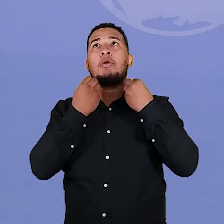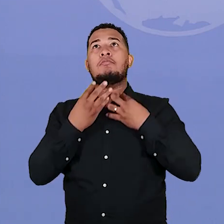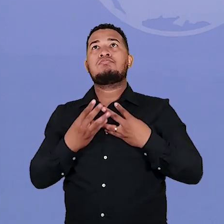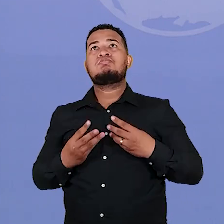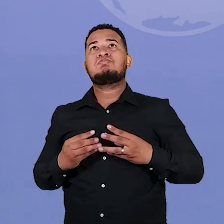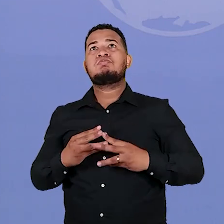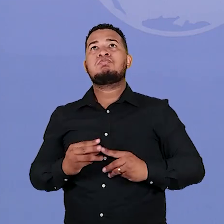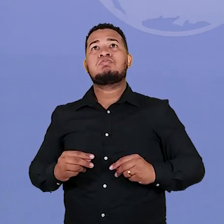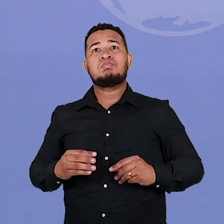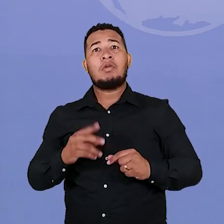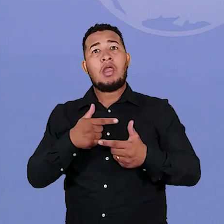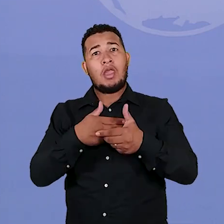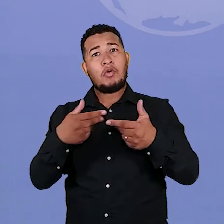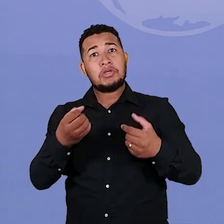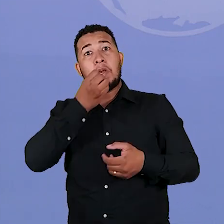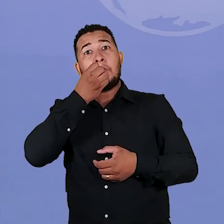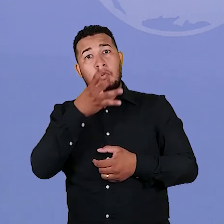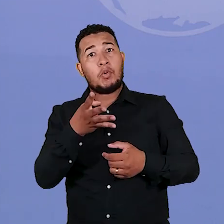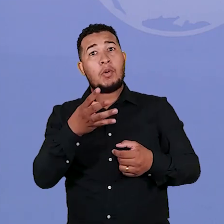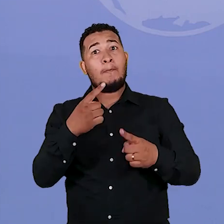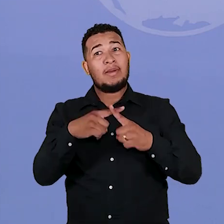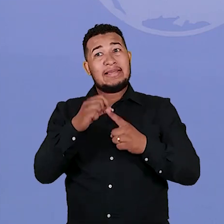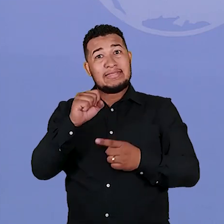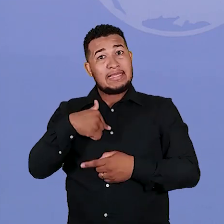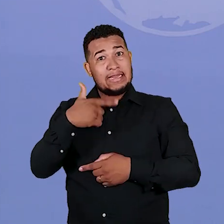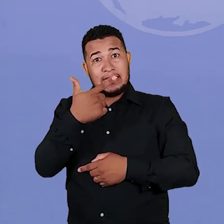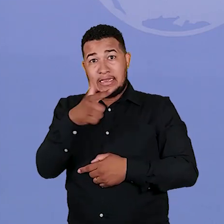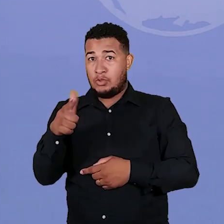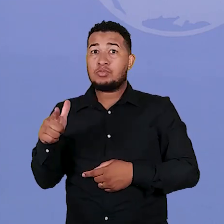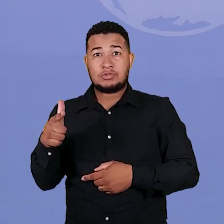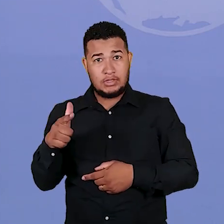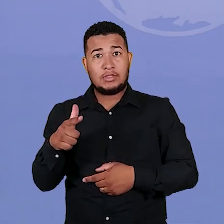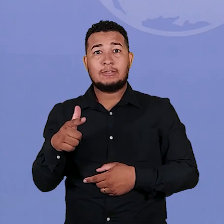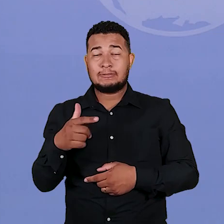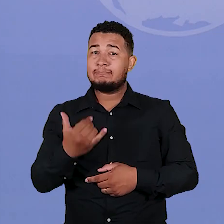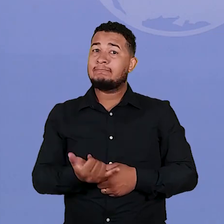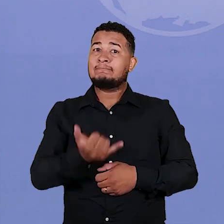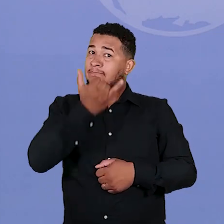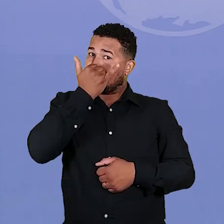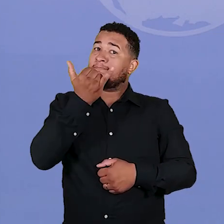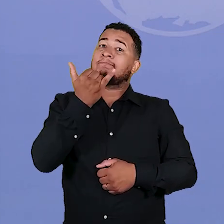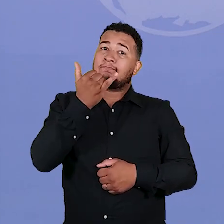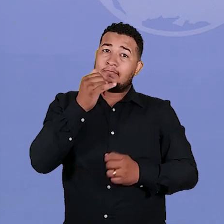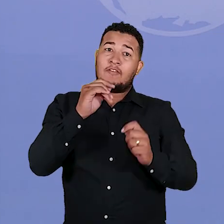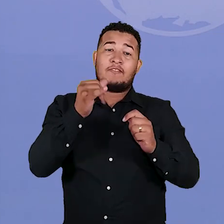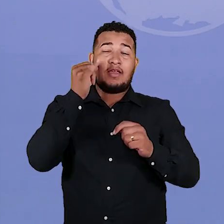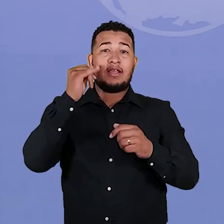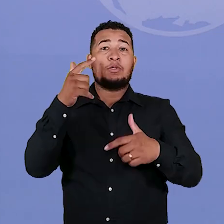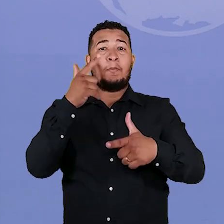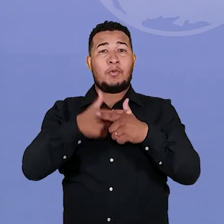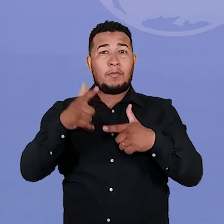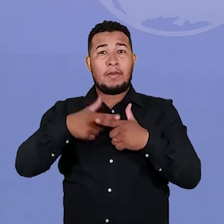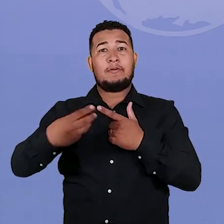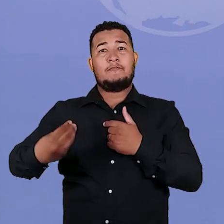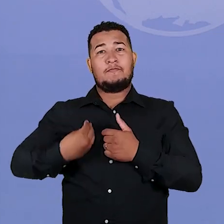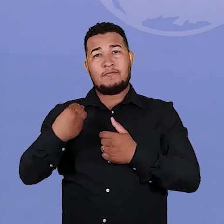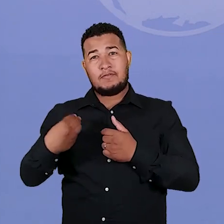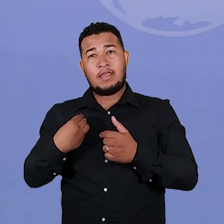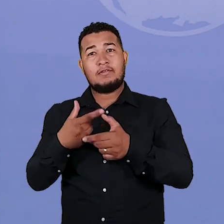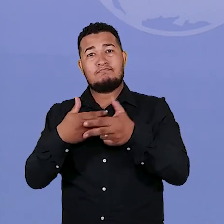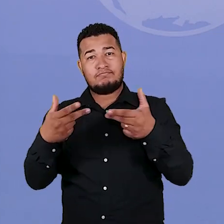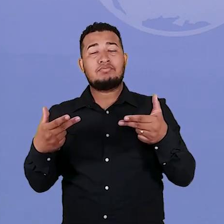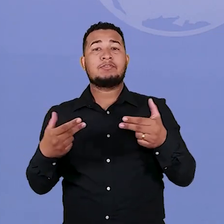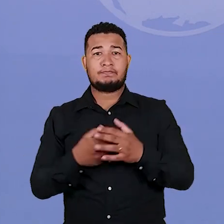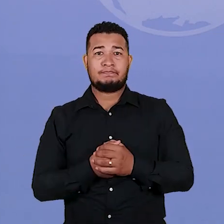digestão, tá? Então, elas são bactérias benéficas e se a gente não tiver elas, vai dificultar muito a gente de viver, de fazer a